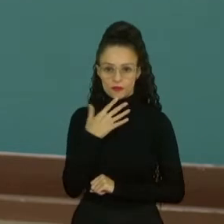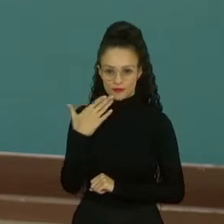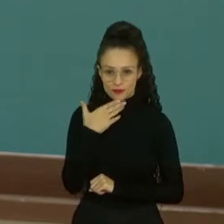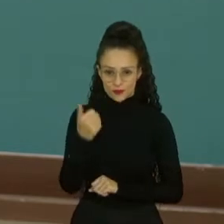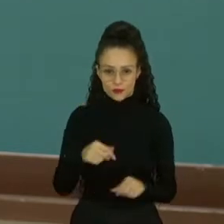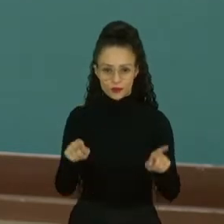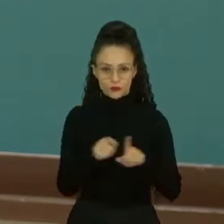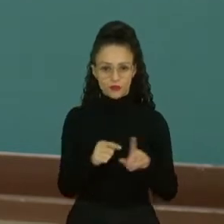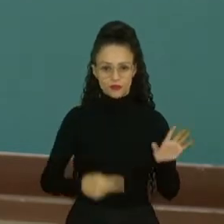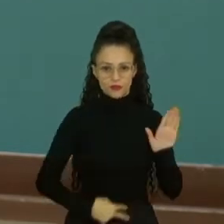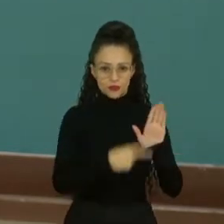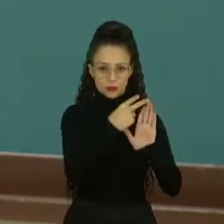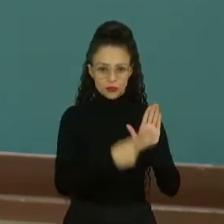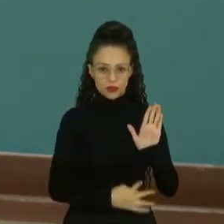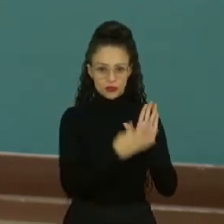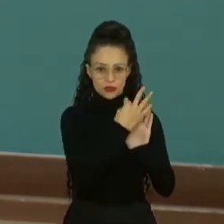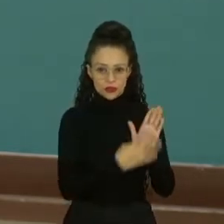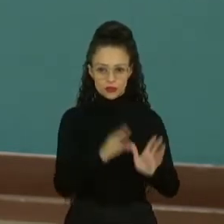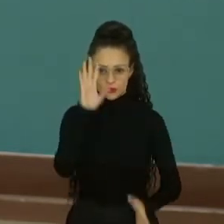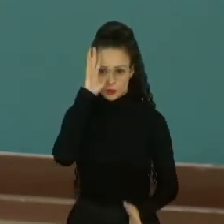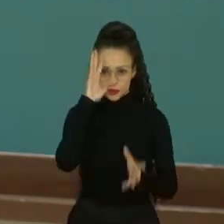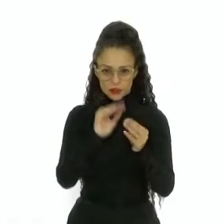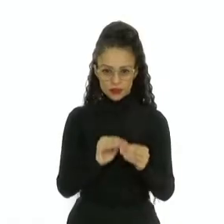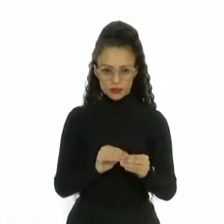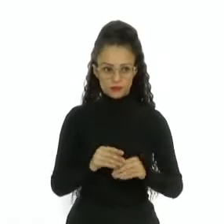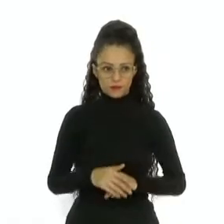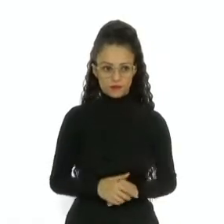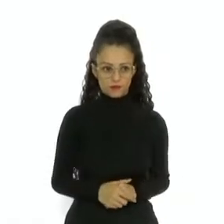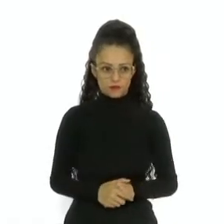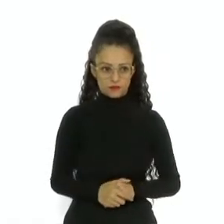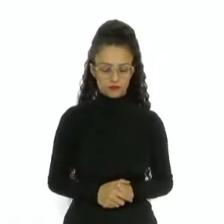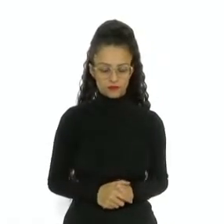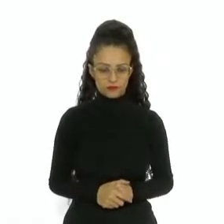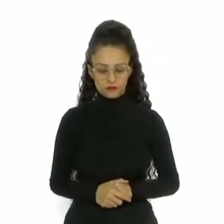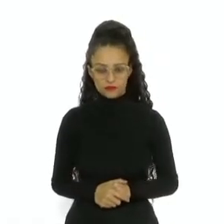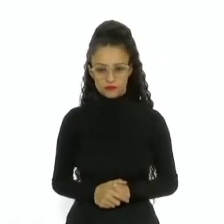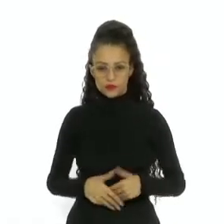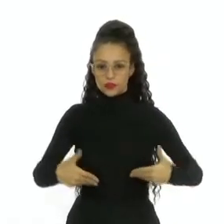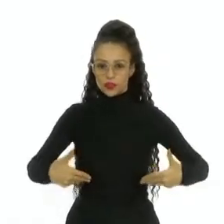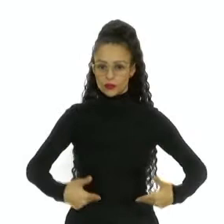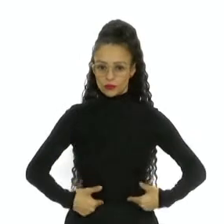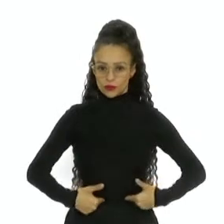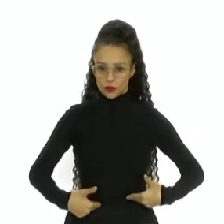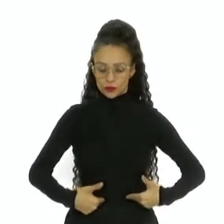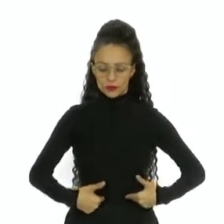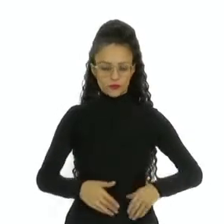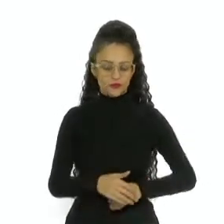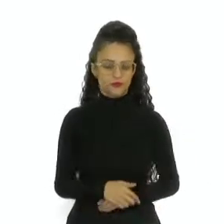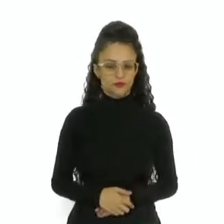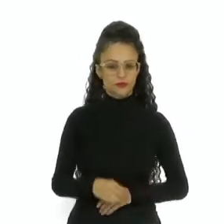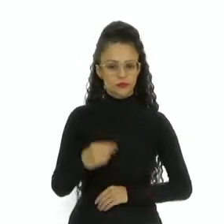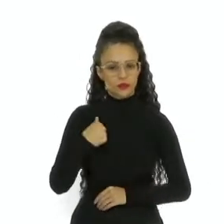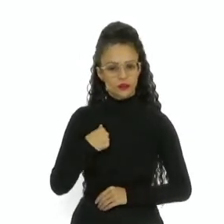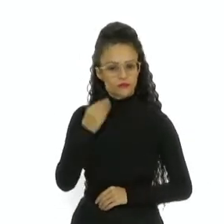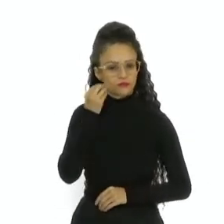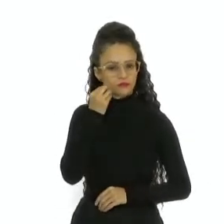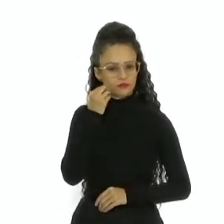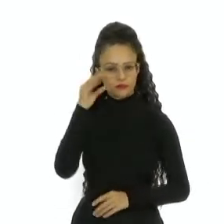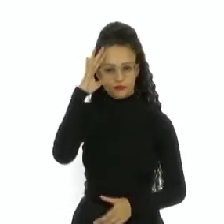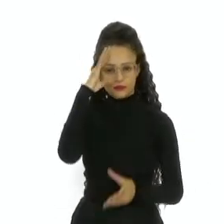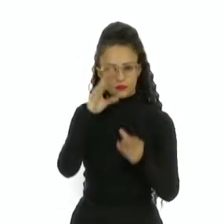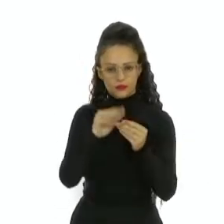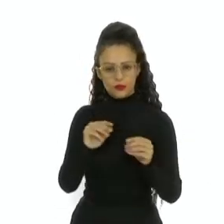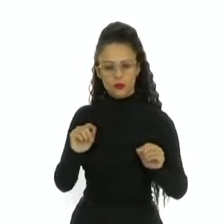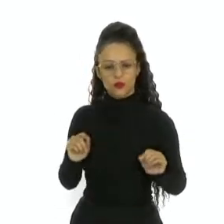vamos ler este texto para entendermos, então, melhor. Vamos lá. Fome. Eu procurei entender qual